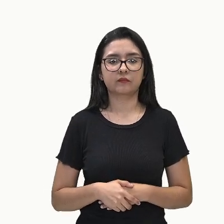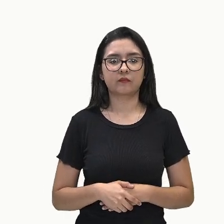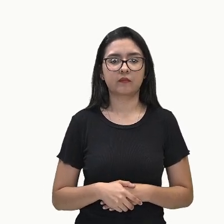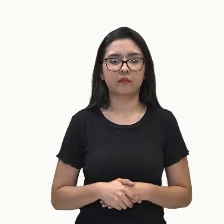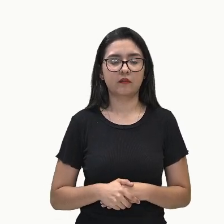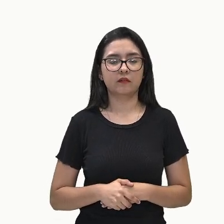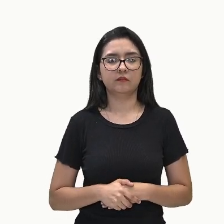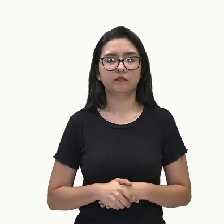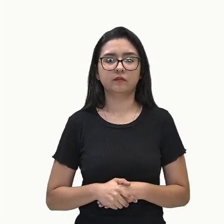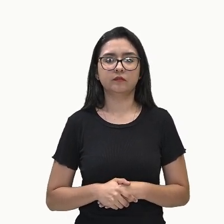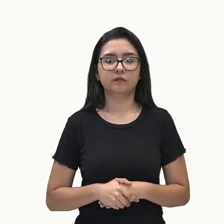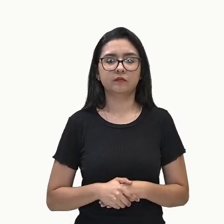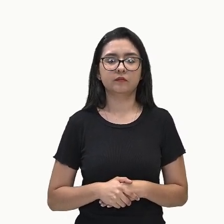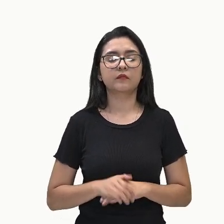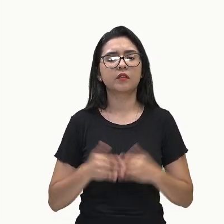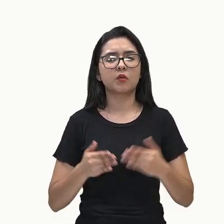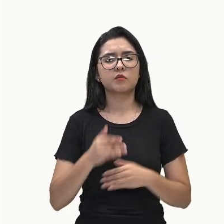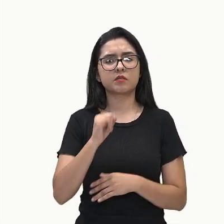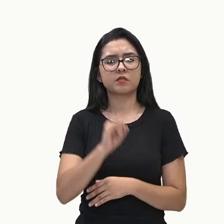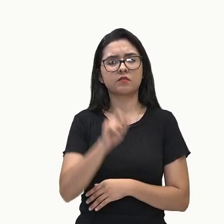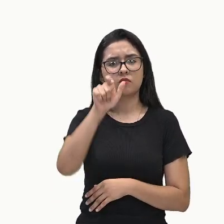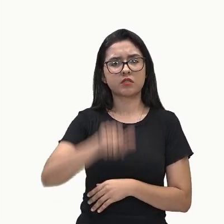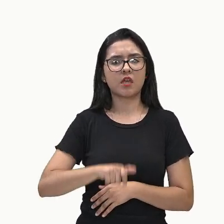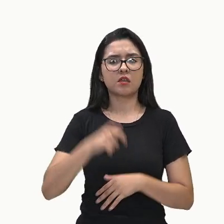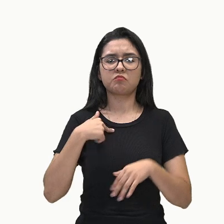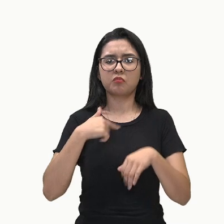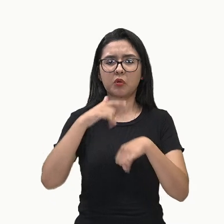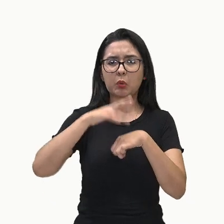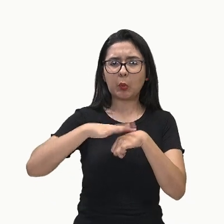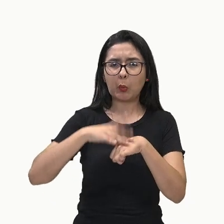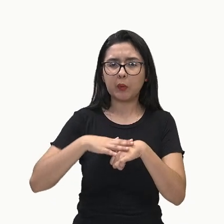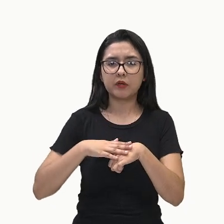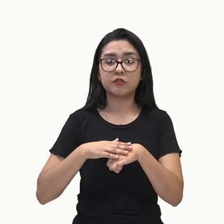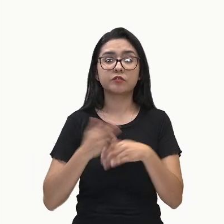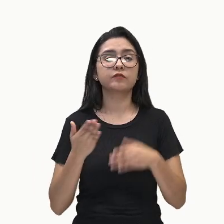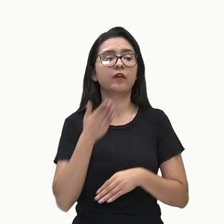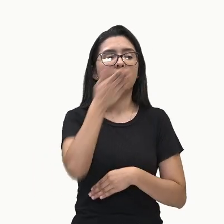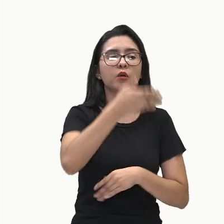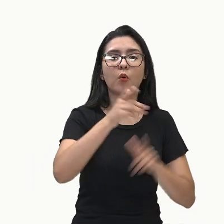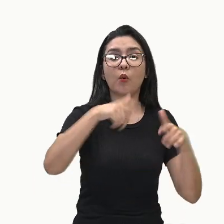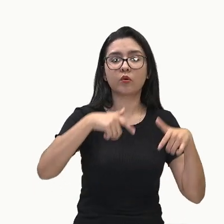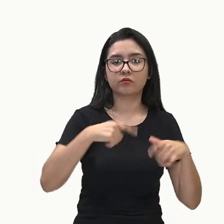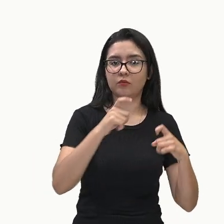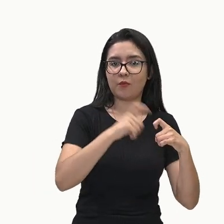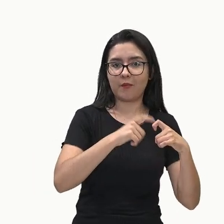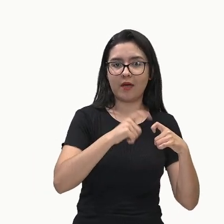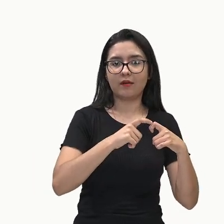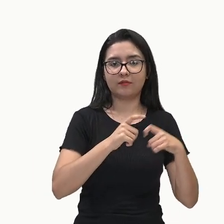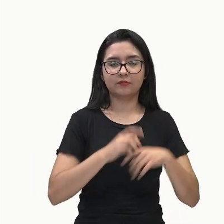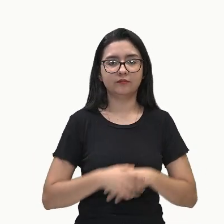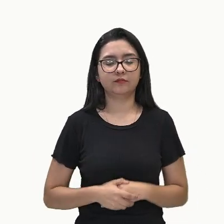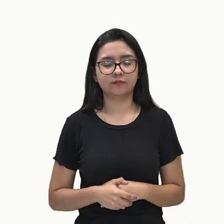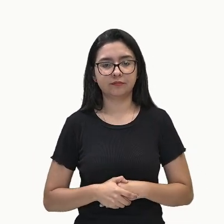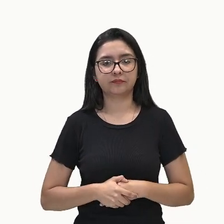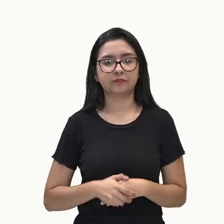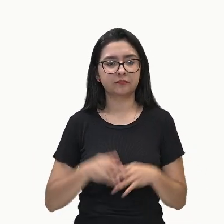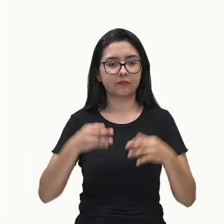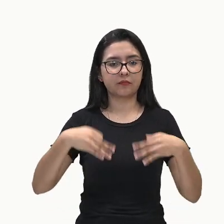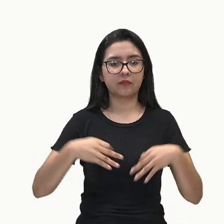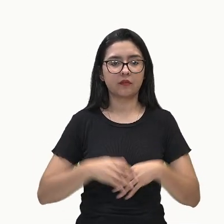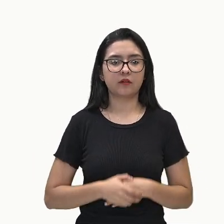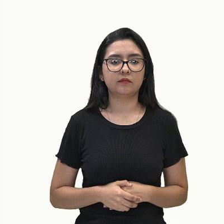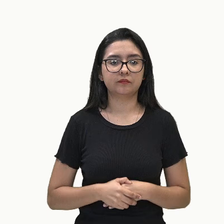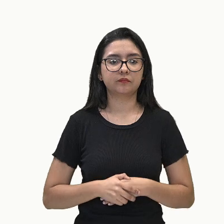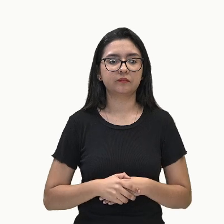saúde. Então, você está doente, está com algum problema de saúde, você vai ao médico. Muito bem.